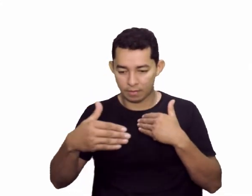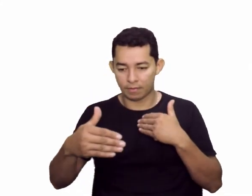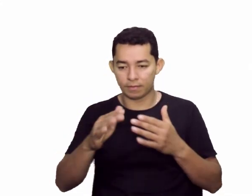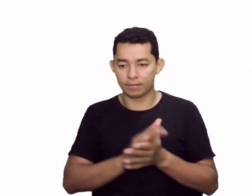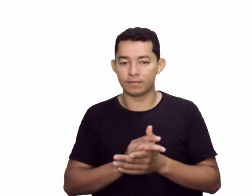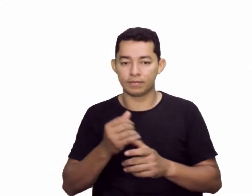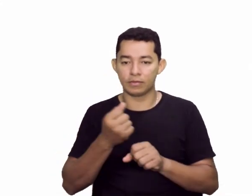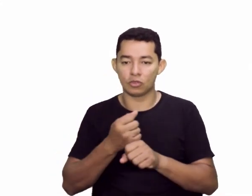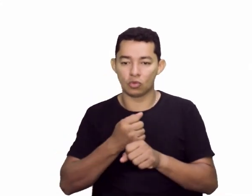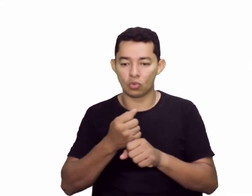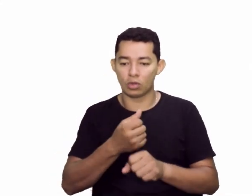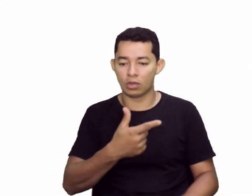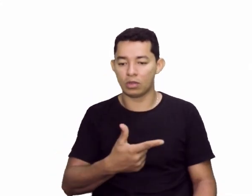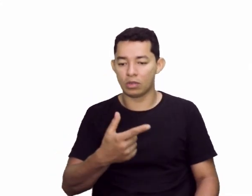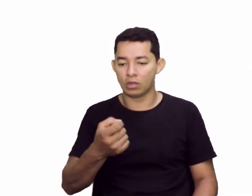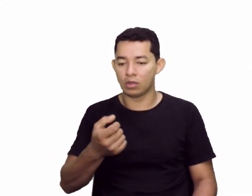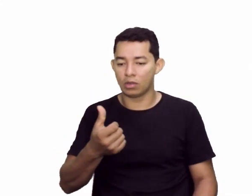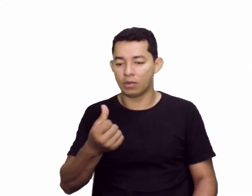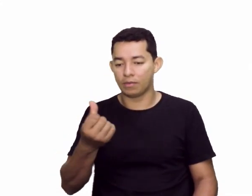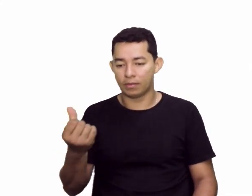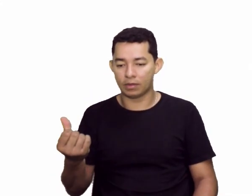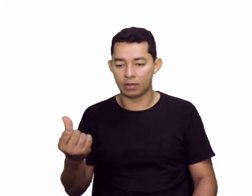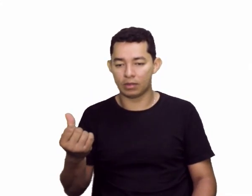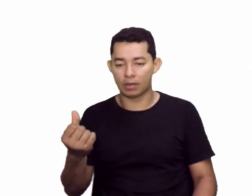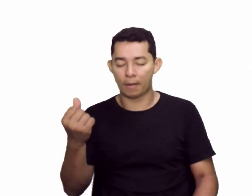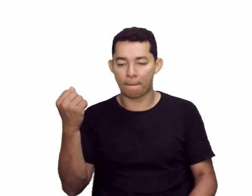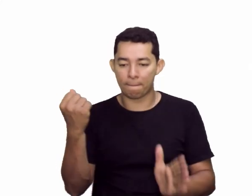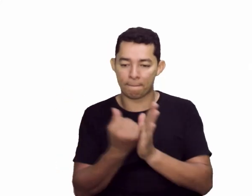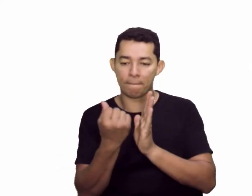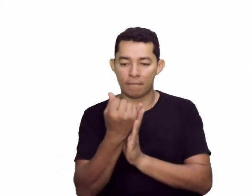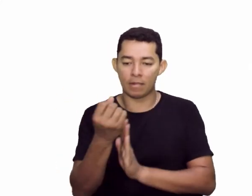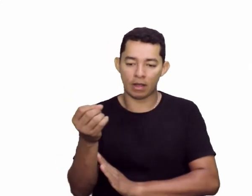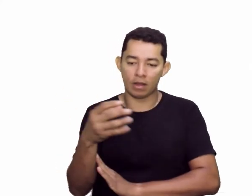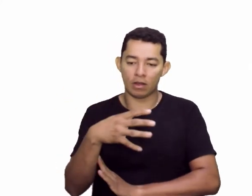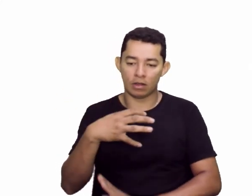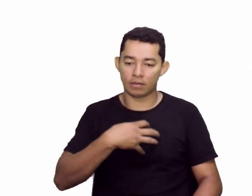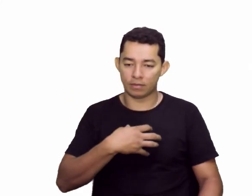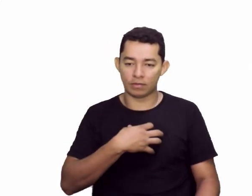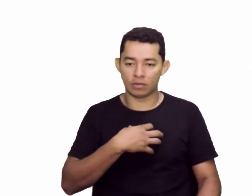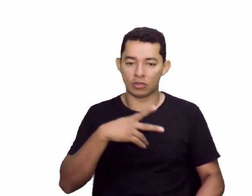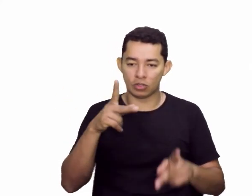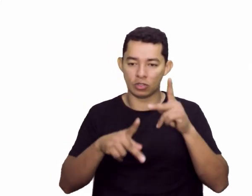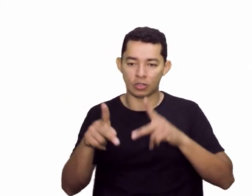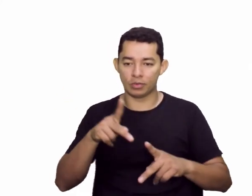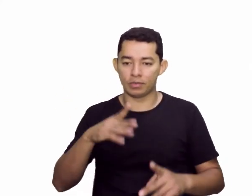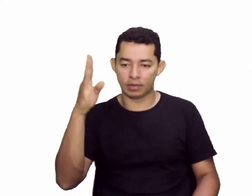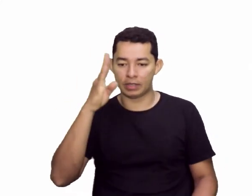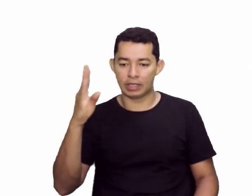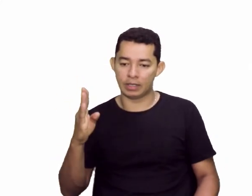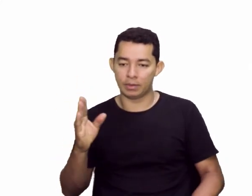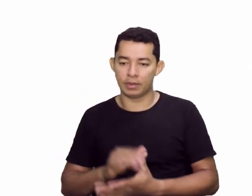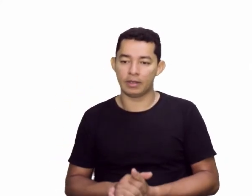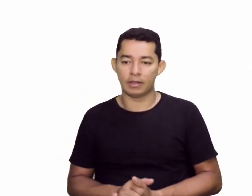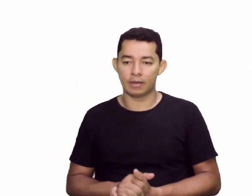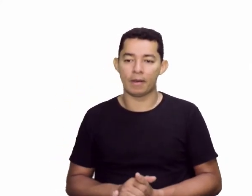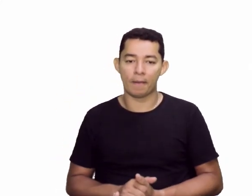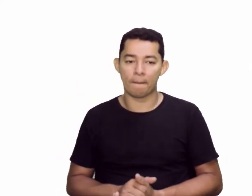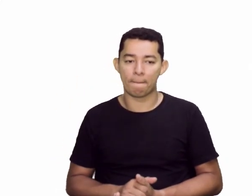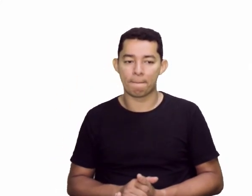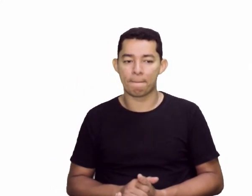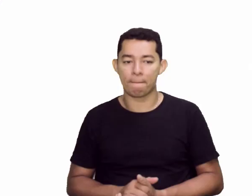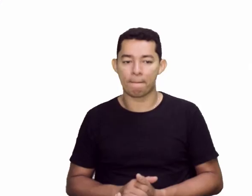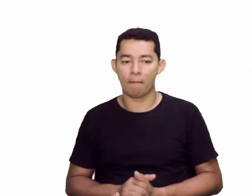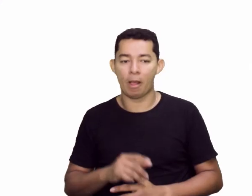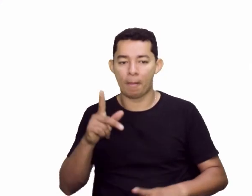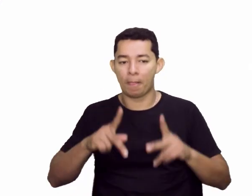de 2026 marca uma nova era para os palcos brasileiros, com programação